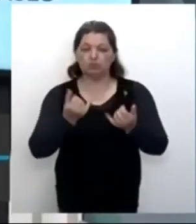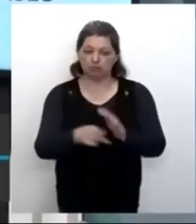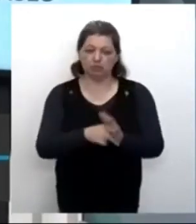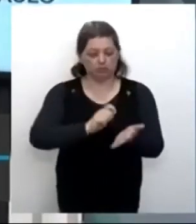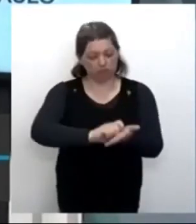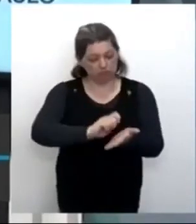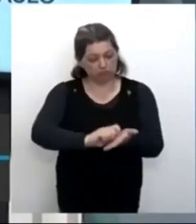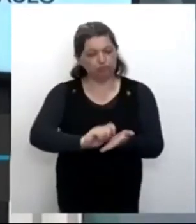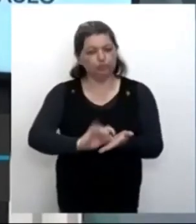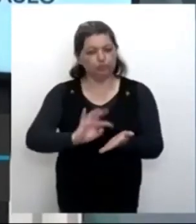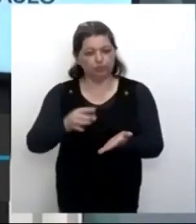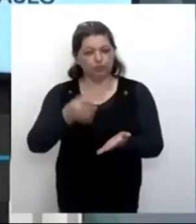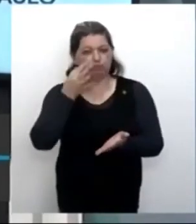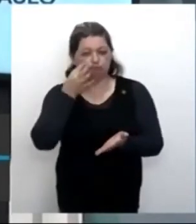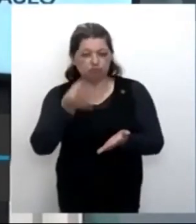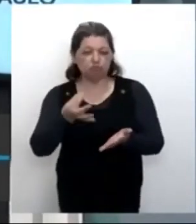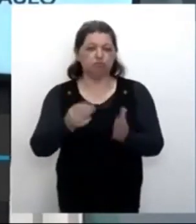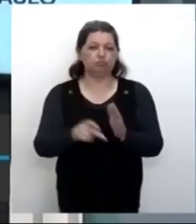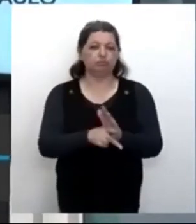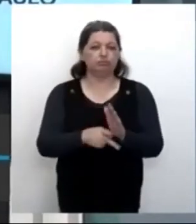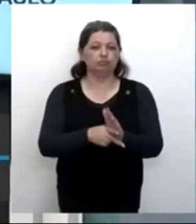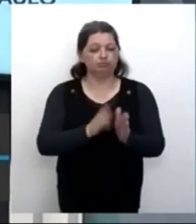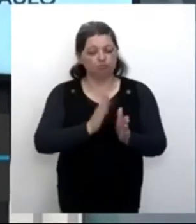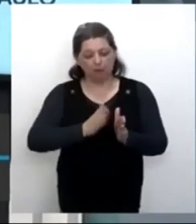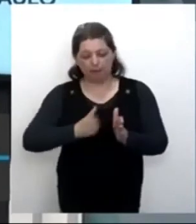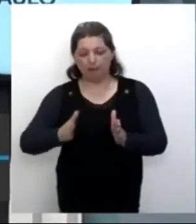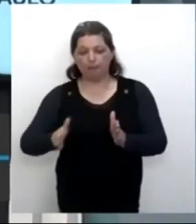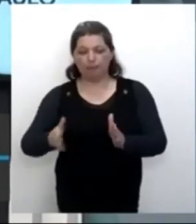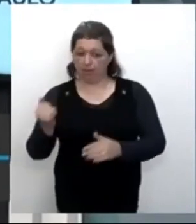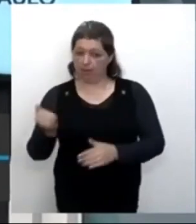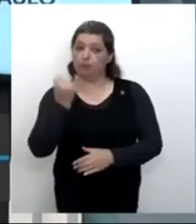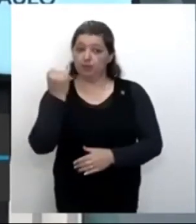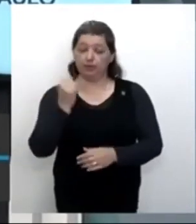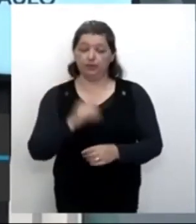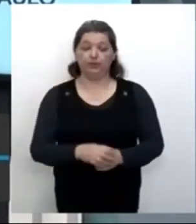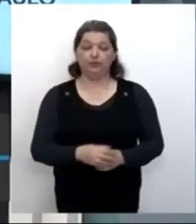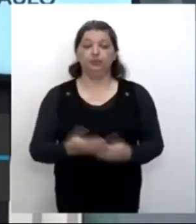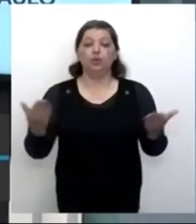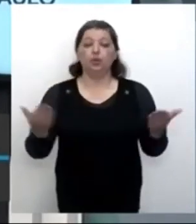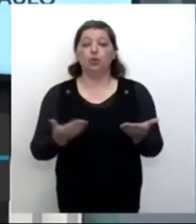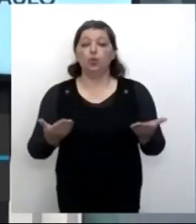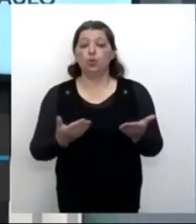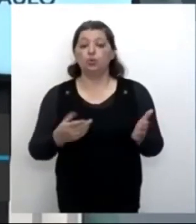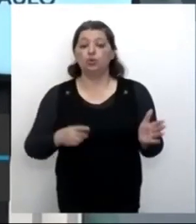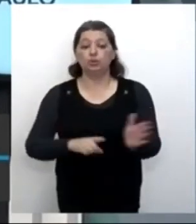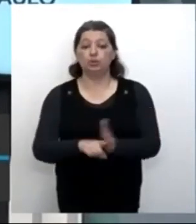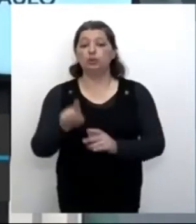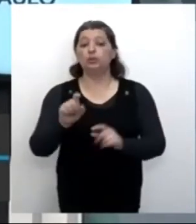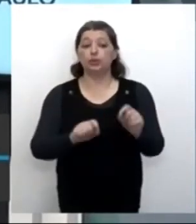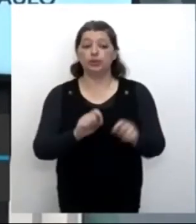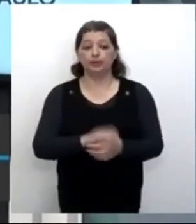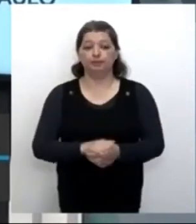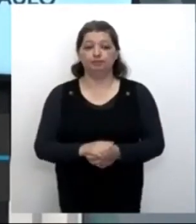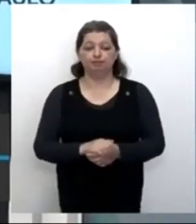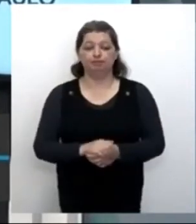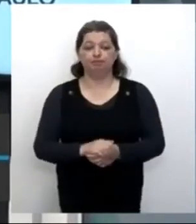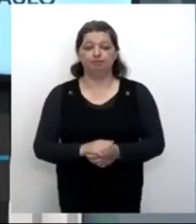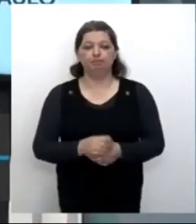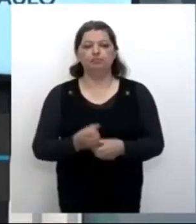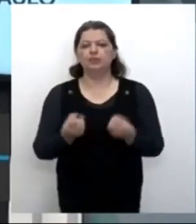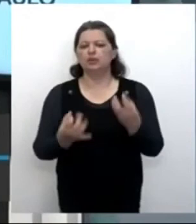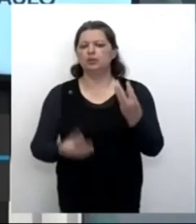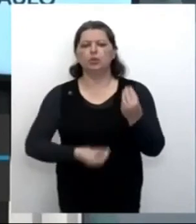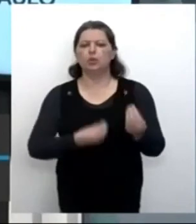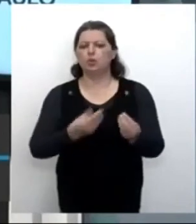dados, observe as unidades, muito importante aí. E outra questão, identificar o conteúdo, né? Qual